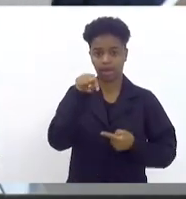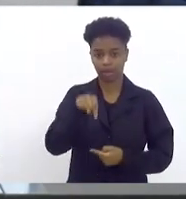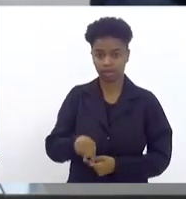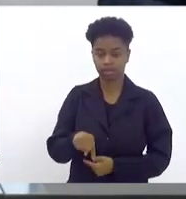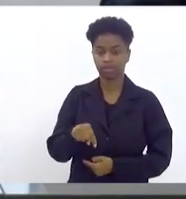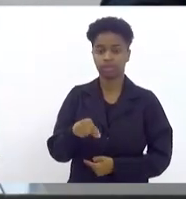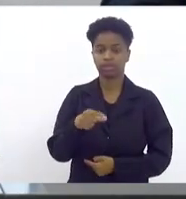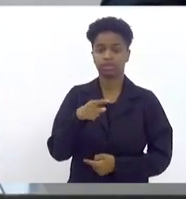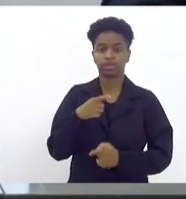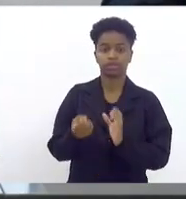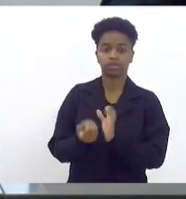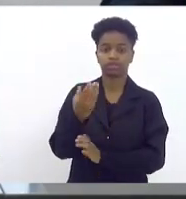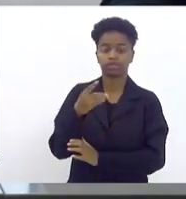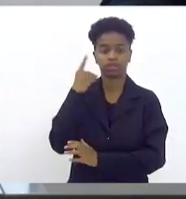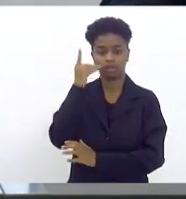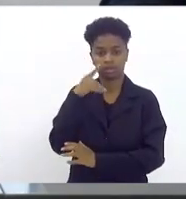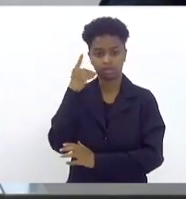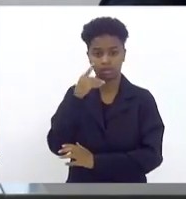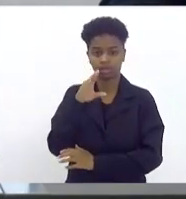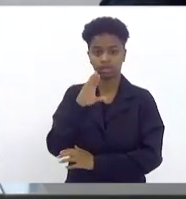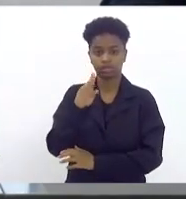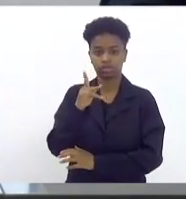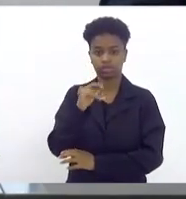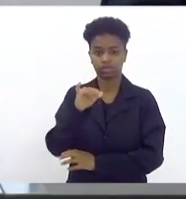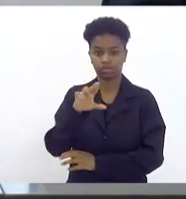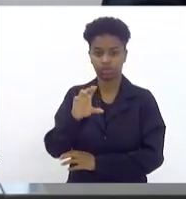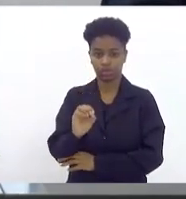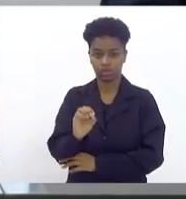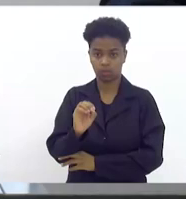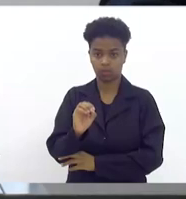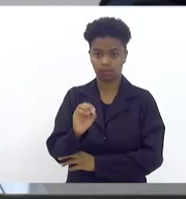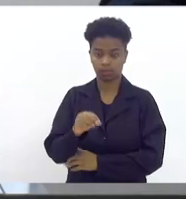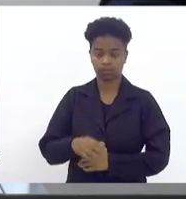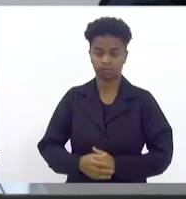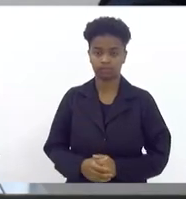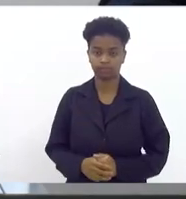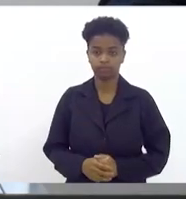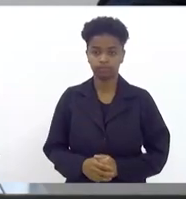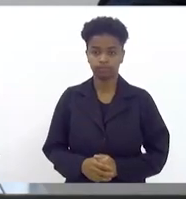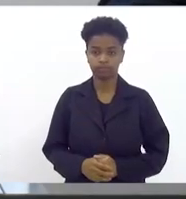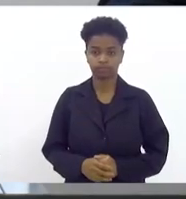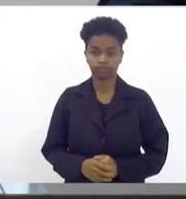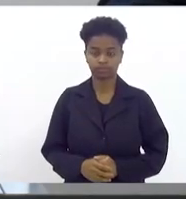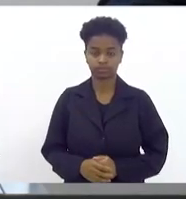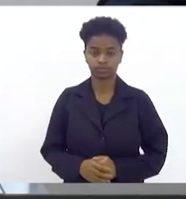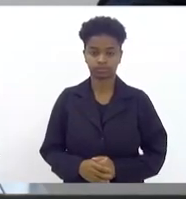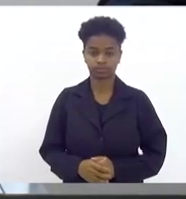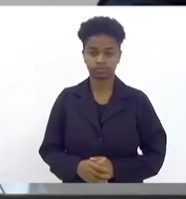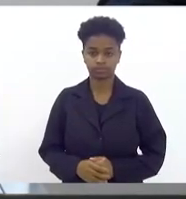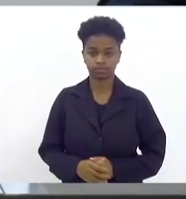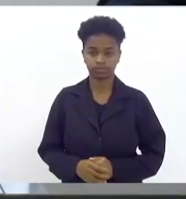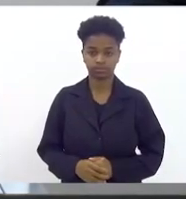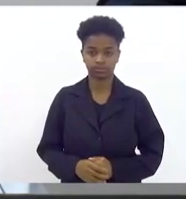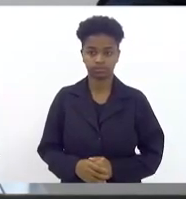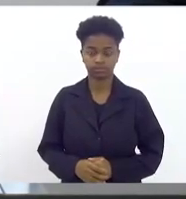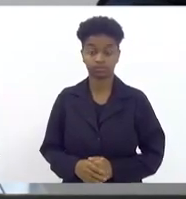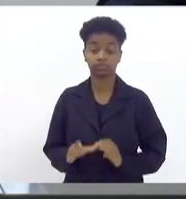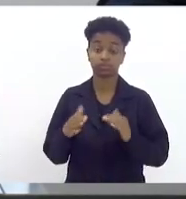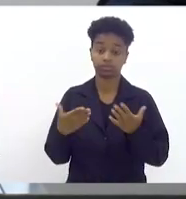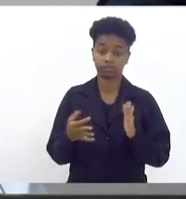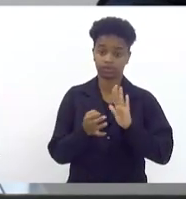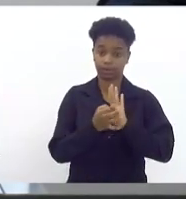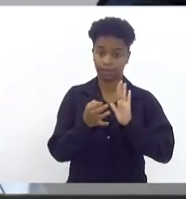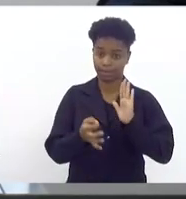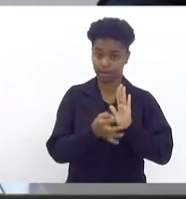deputado Chico Machado. Qual é o pedido feito? Trocar para prejudicabilidade, porque esse projeto já foi a sanção. Então, o